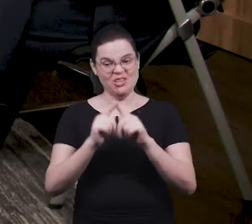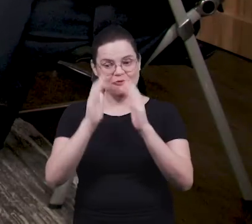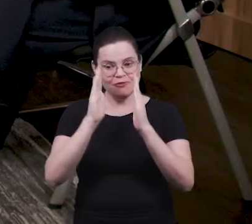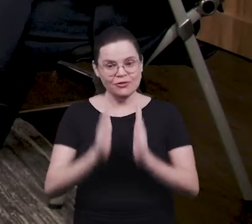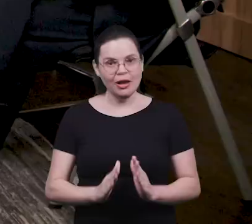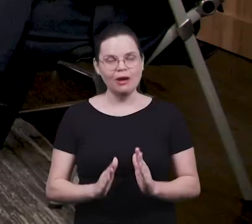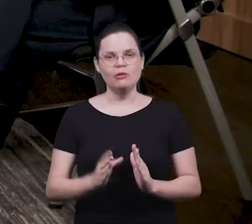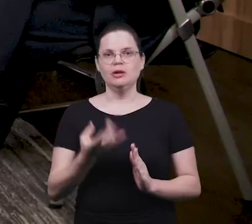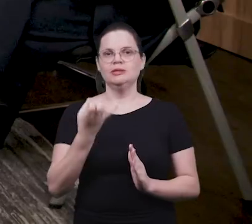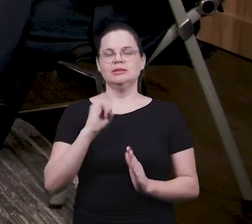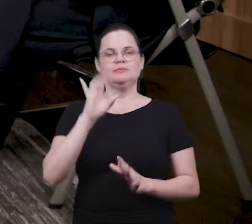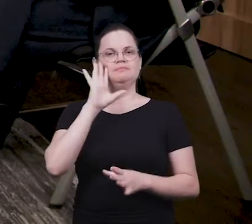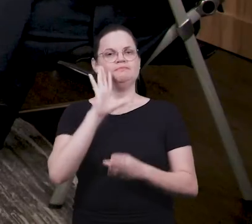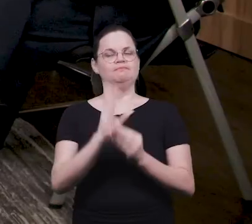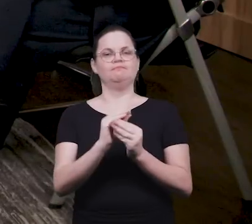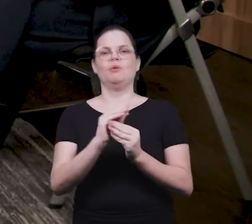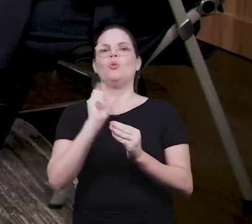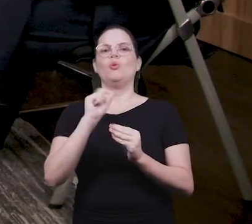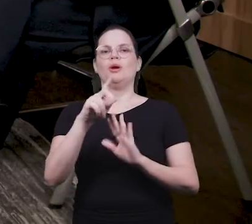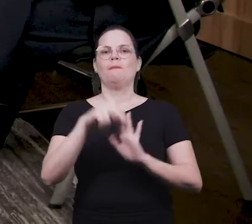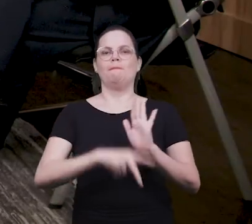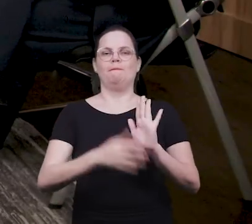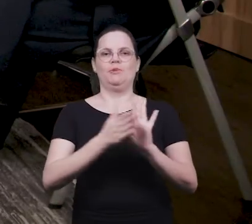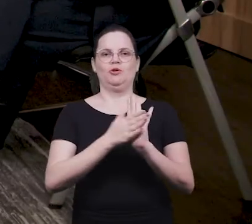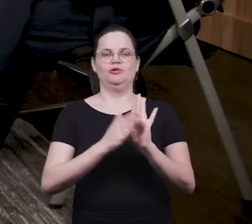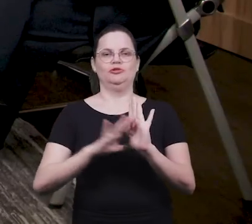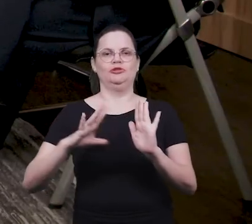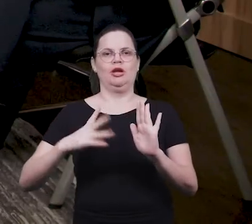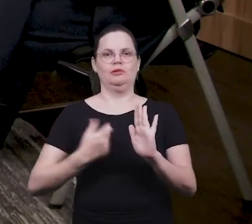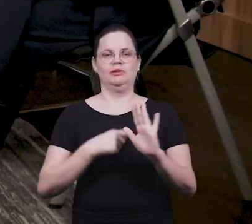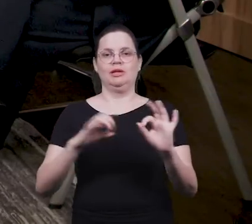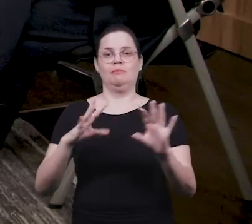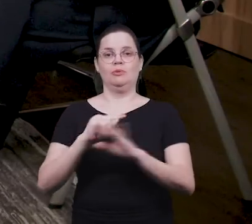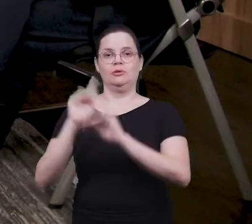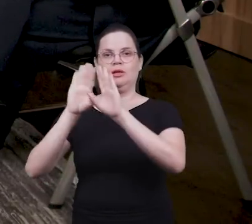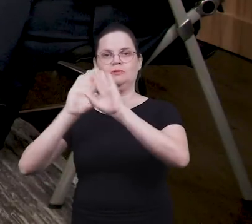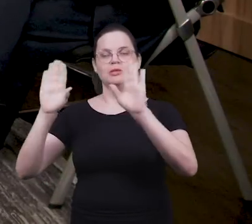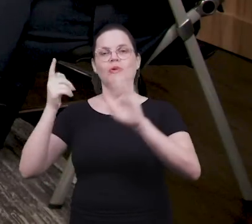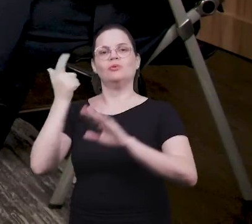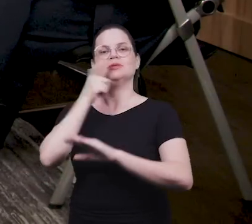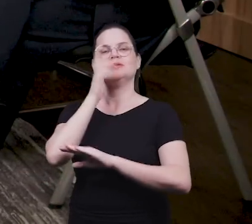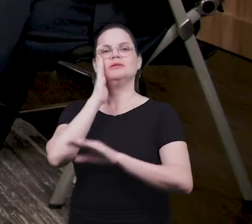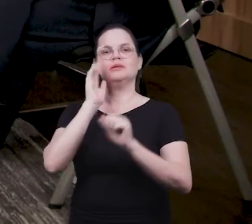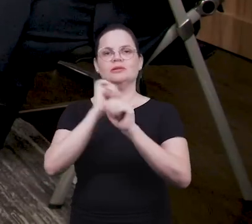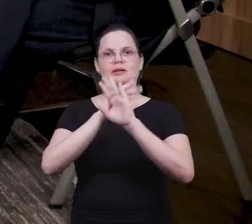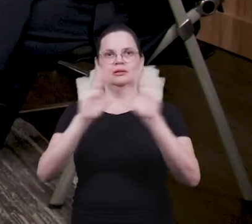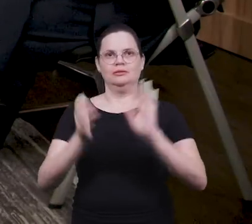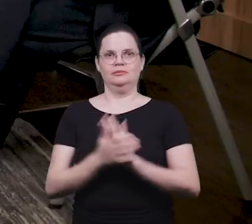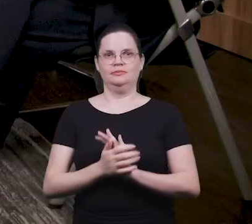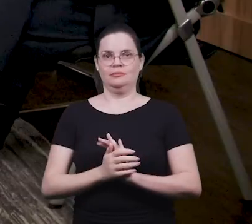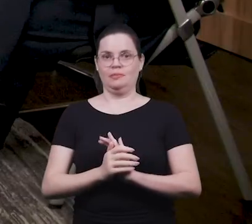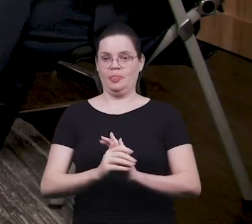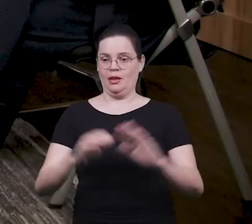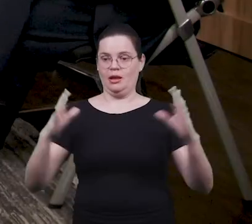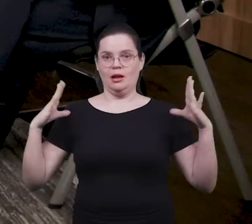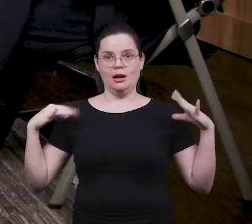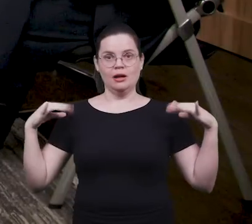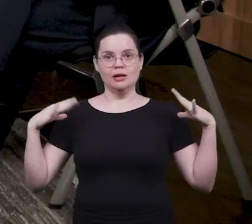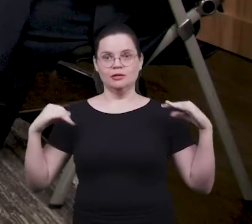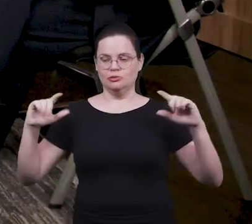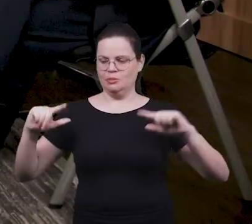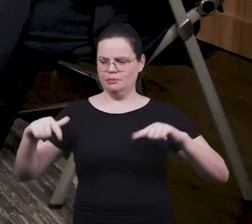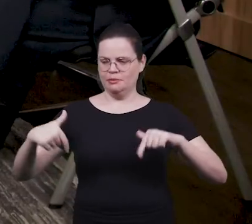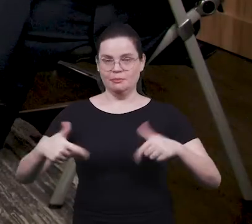a operação do Senhor está se dando agora. O que o Senhor está fazendo? Ele está tocando em vida,